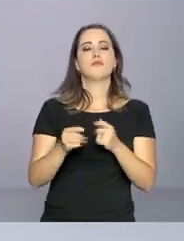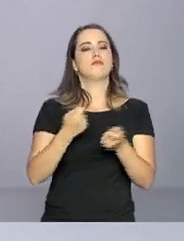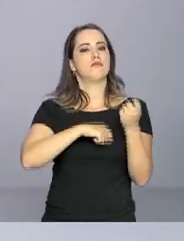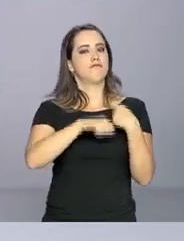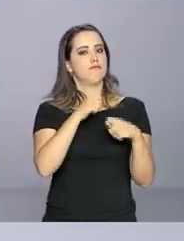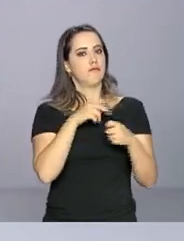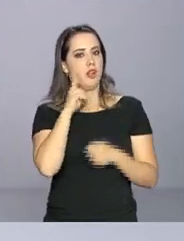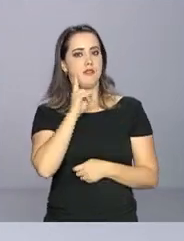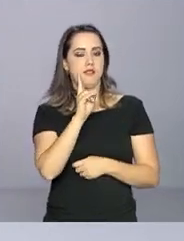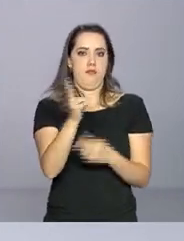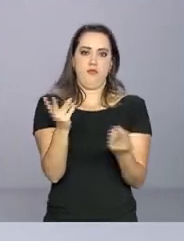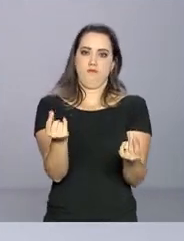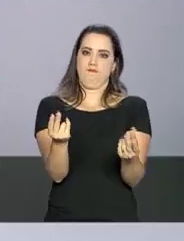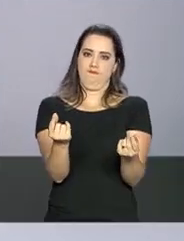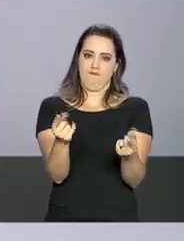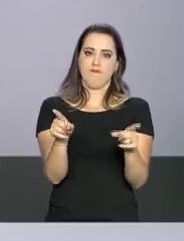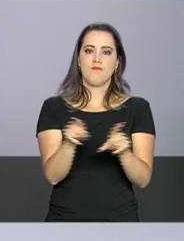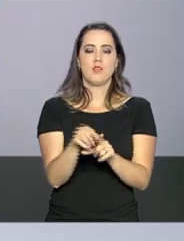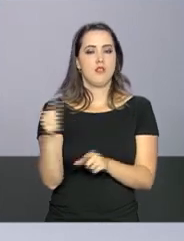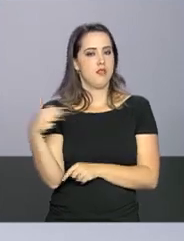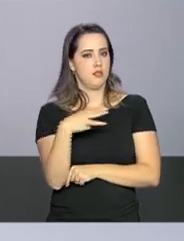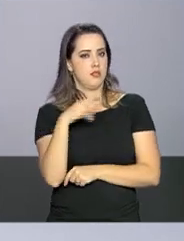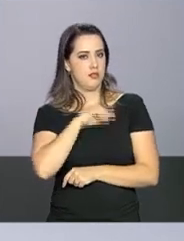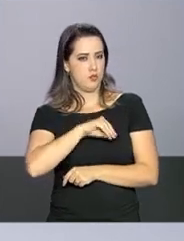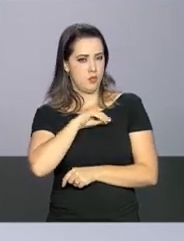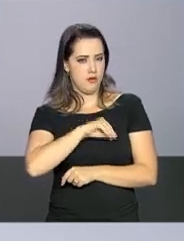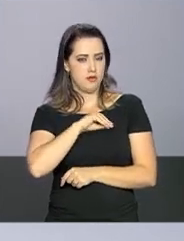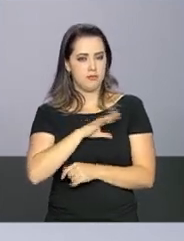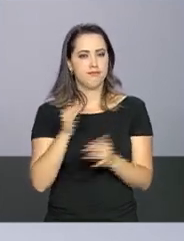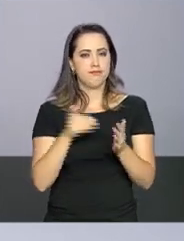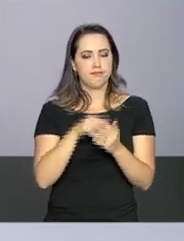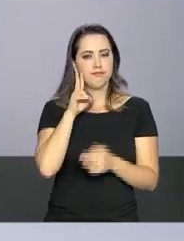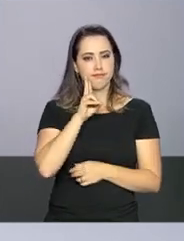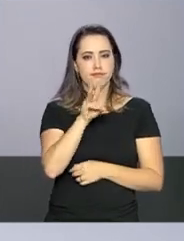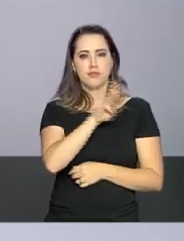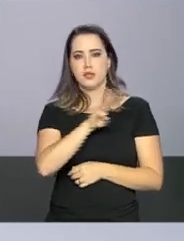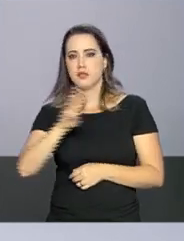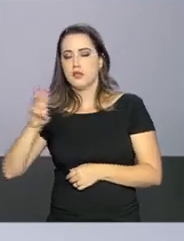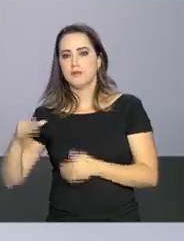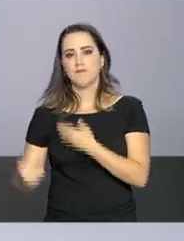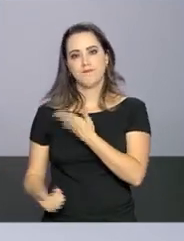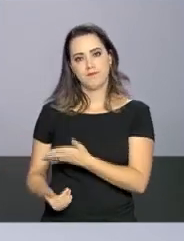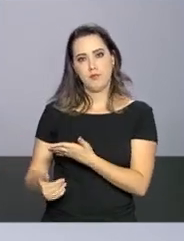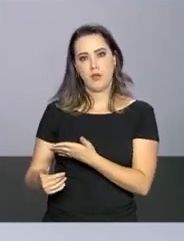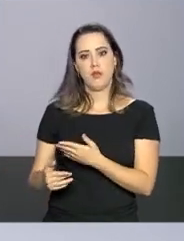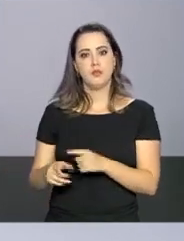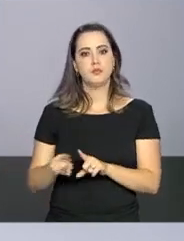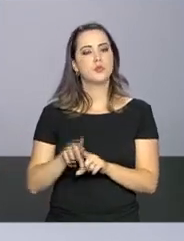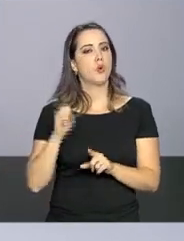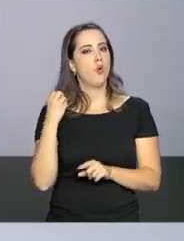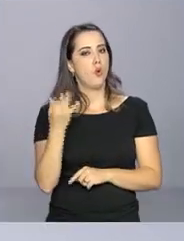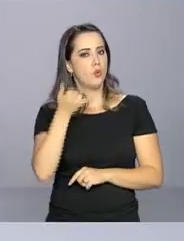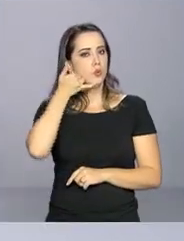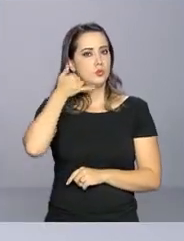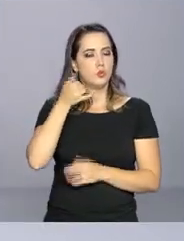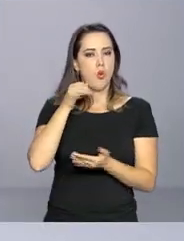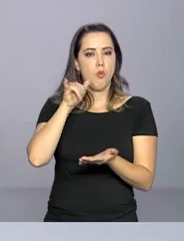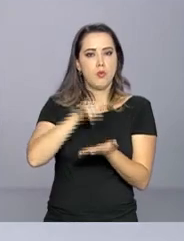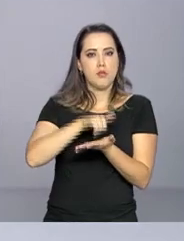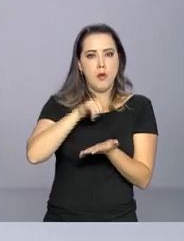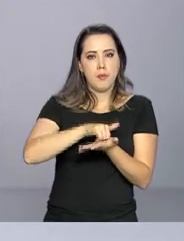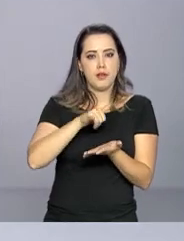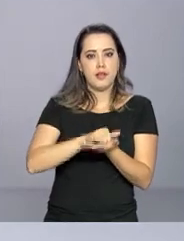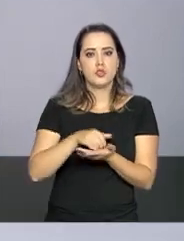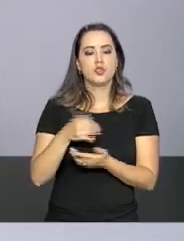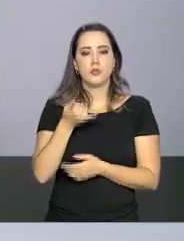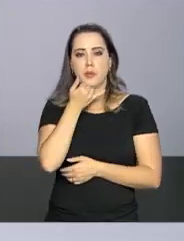A consulta ao valor do 13º pode ser feita pelo site Meu INSS ou pelo aplicativo que